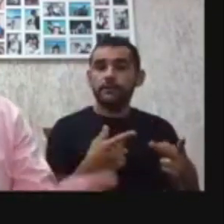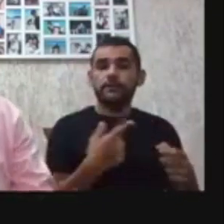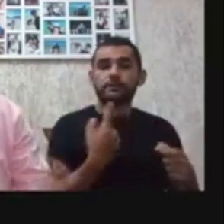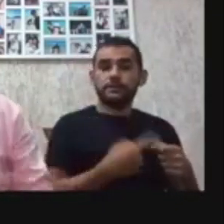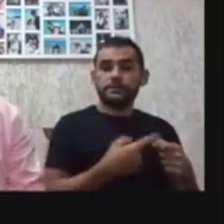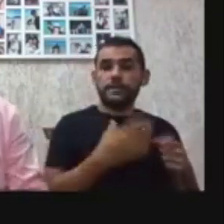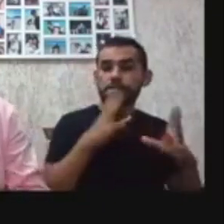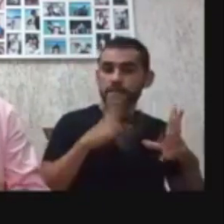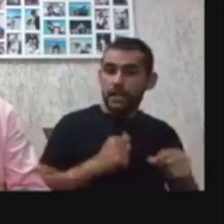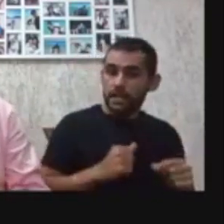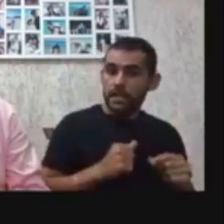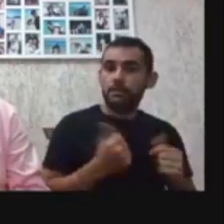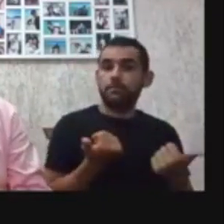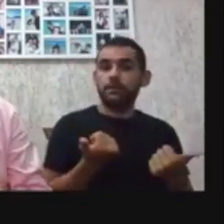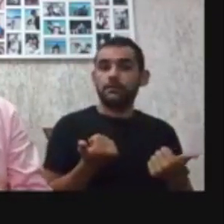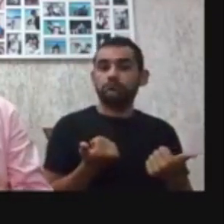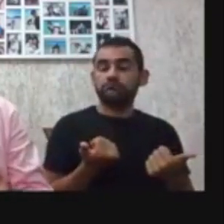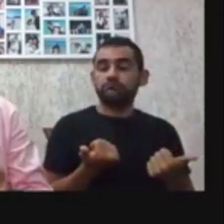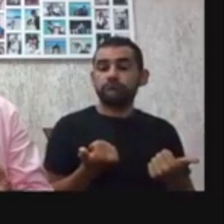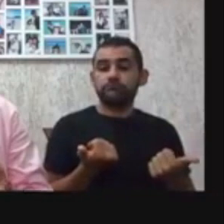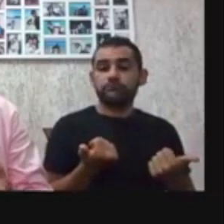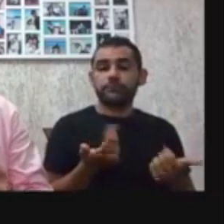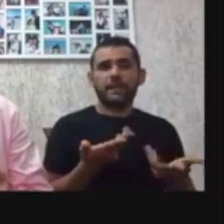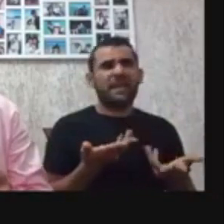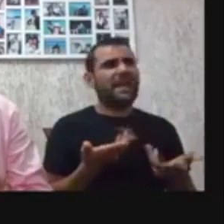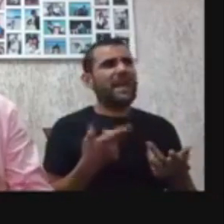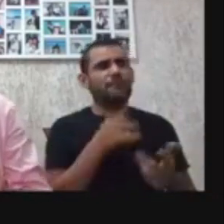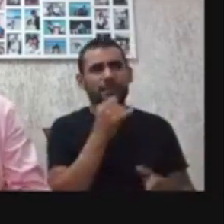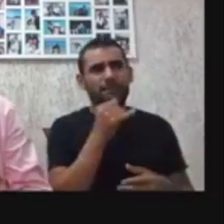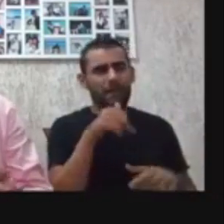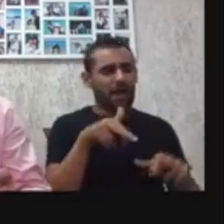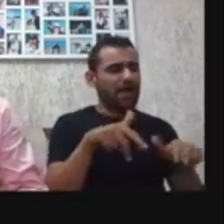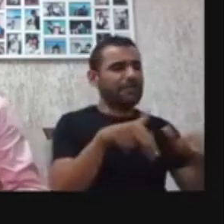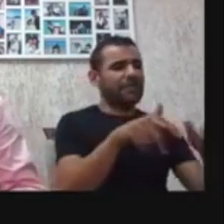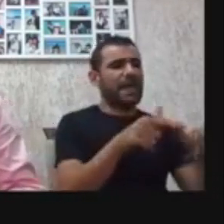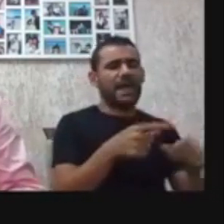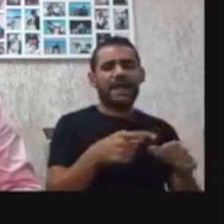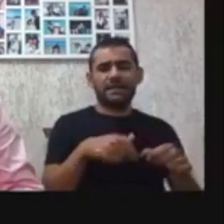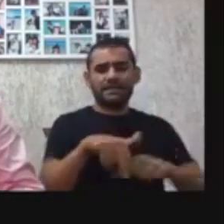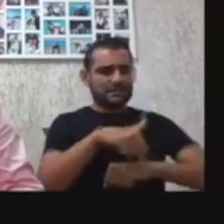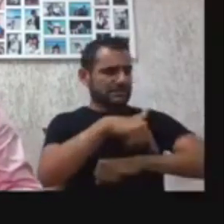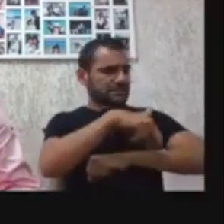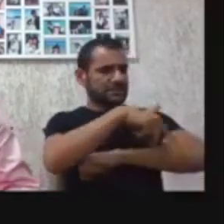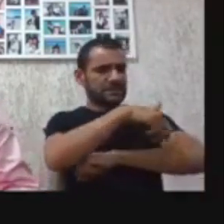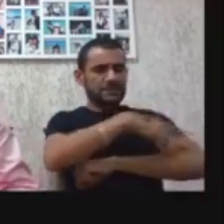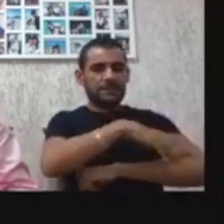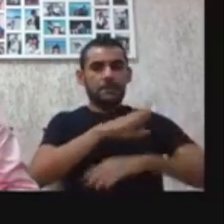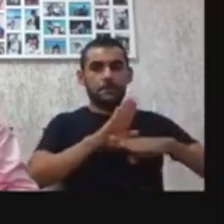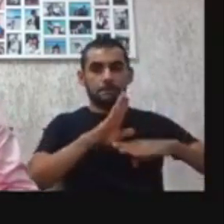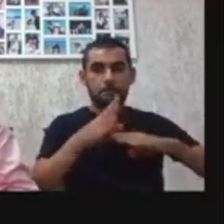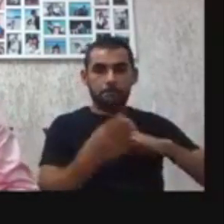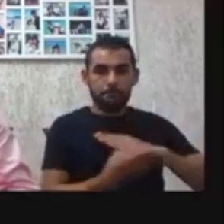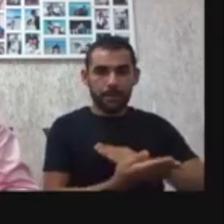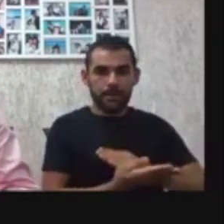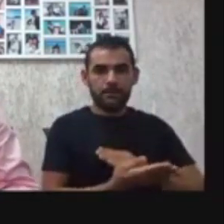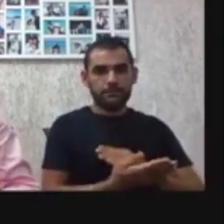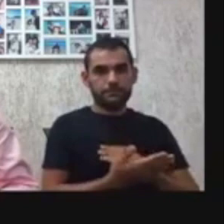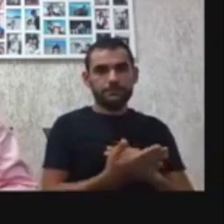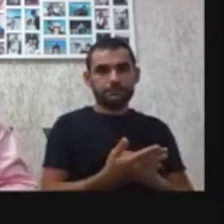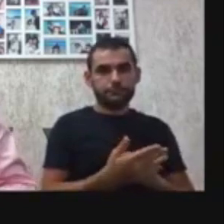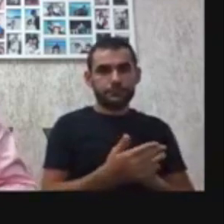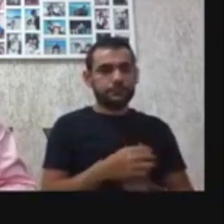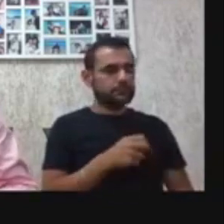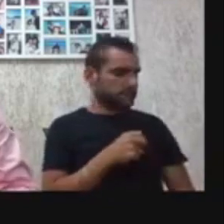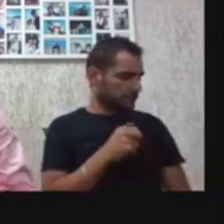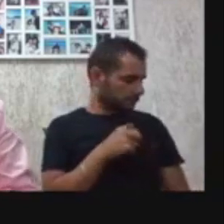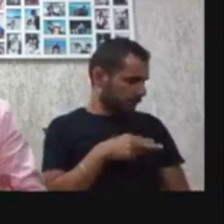numa cidade limpa, sabe? Eu não quero poder ter que andar, né, nos passeios dos bairros, né? E tem que